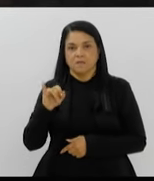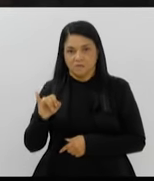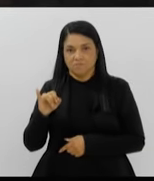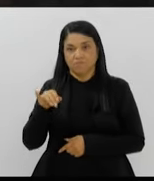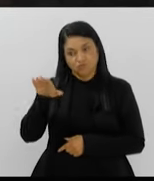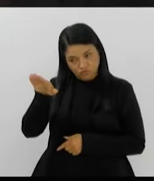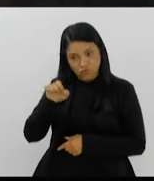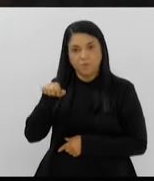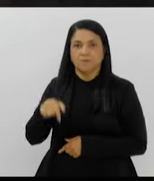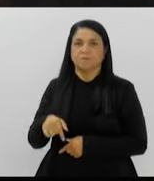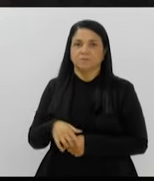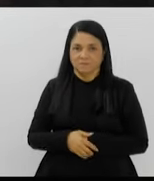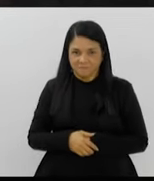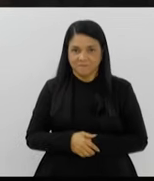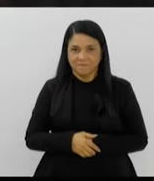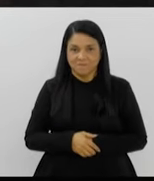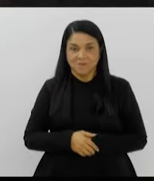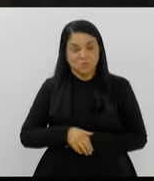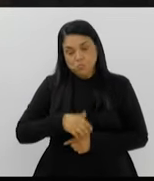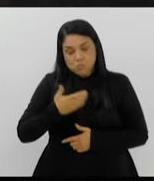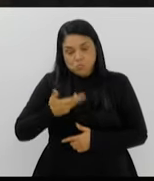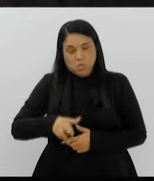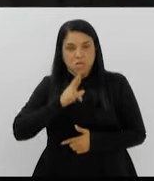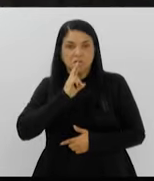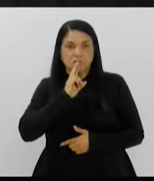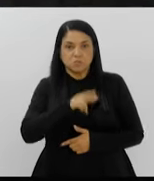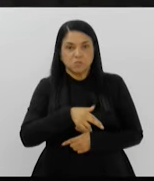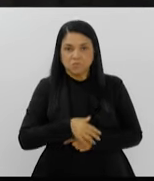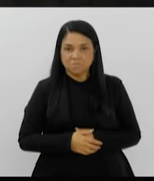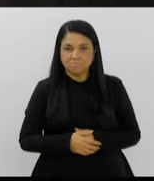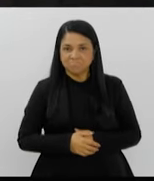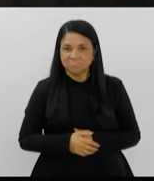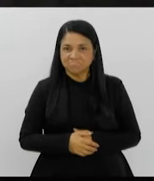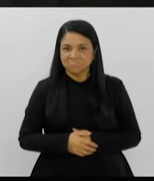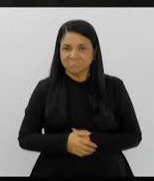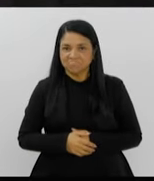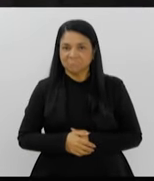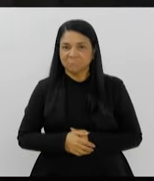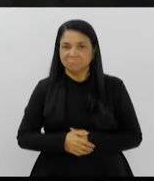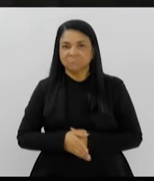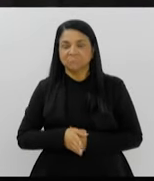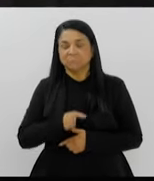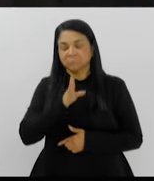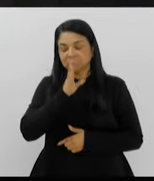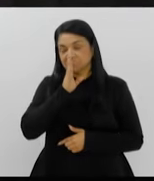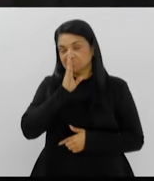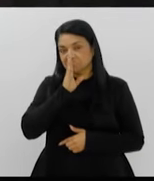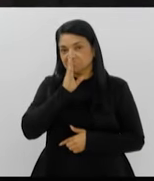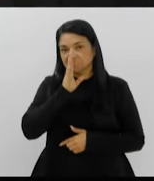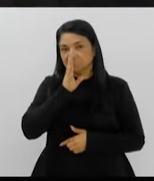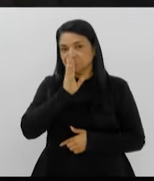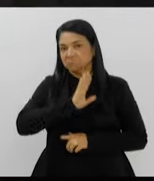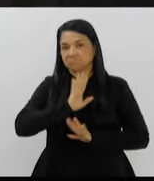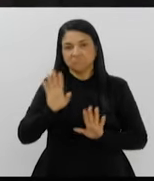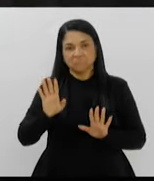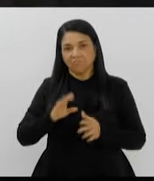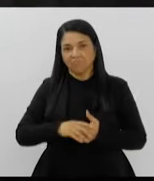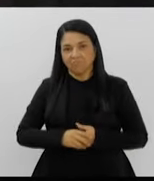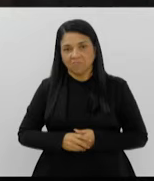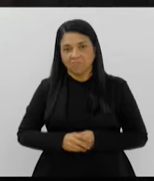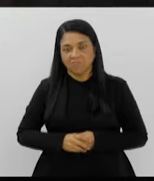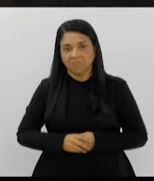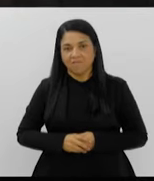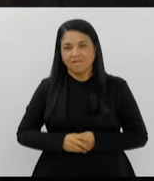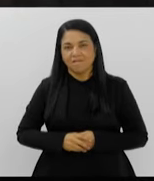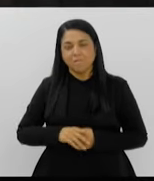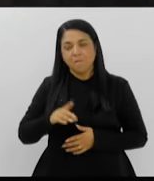convocamos. Ela não queria responder nada e não respondeu. Se permanecia no direito de ficar calada. Mas ela soltou uma